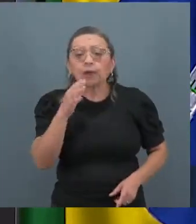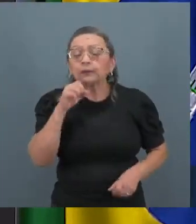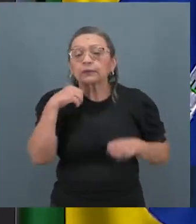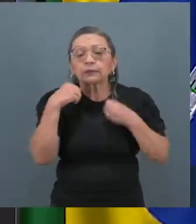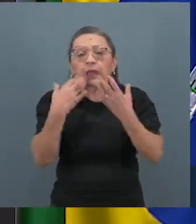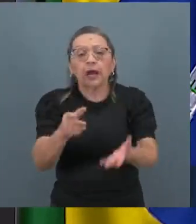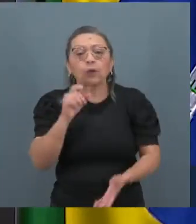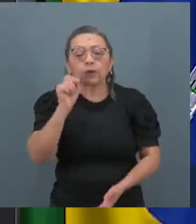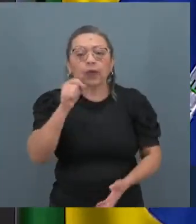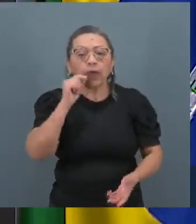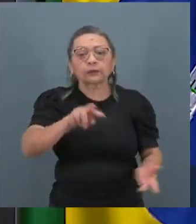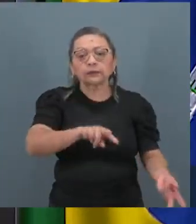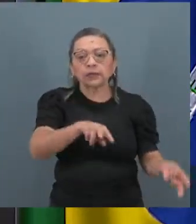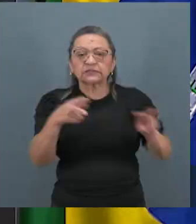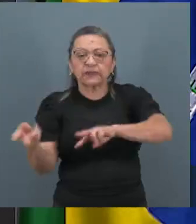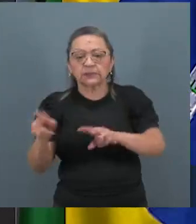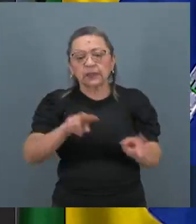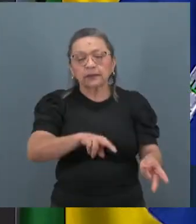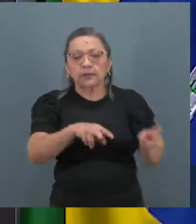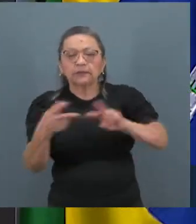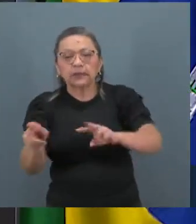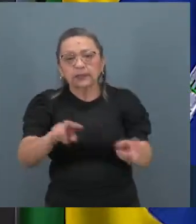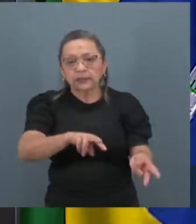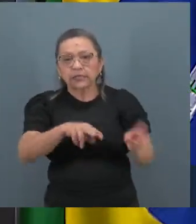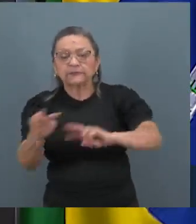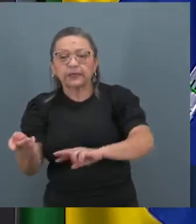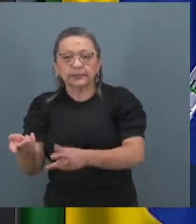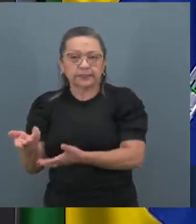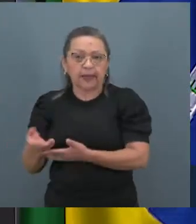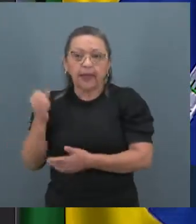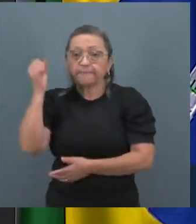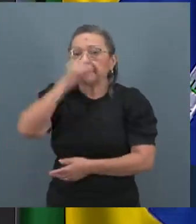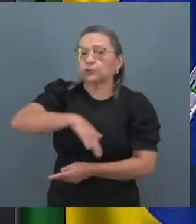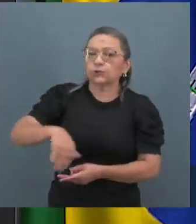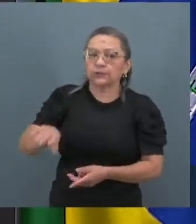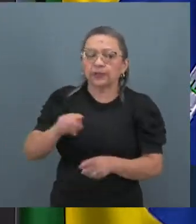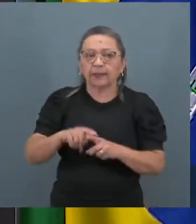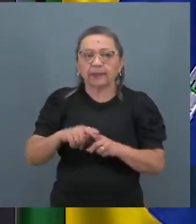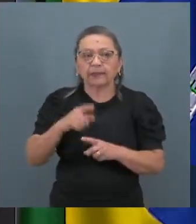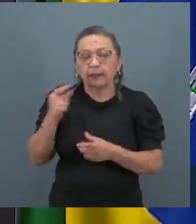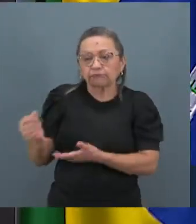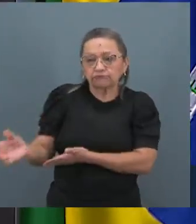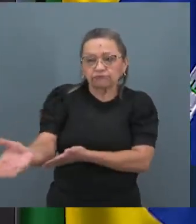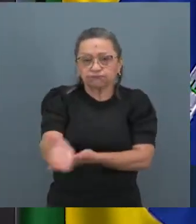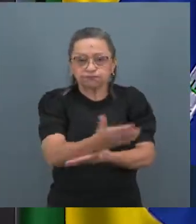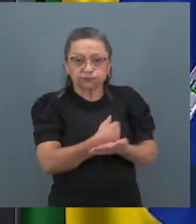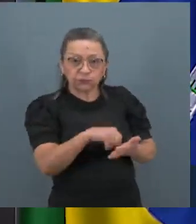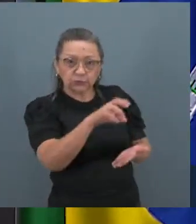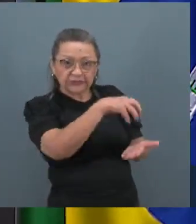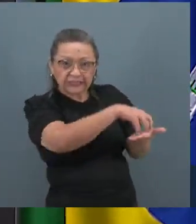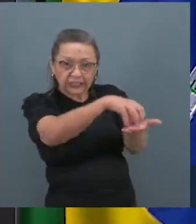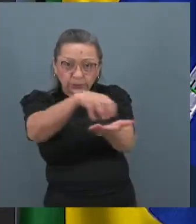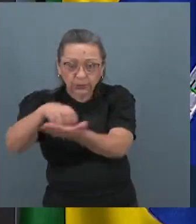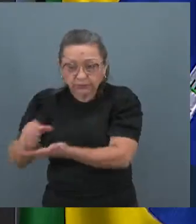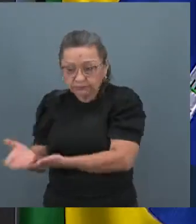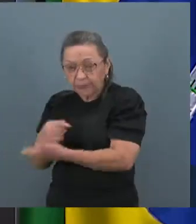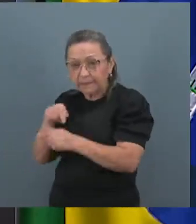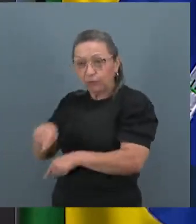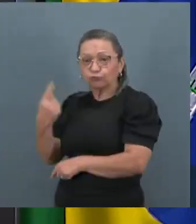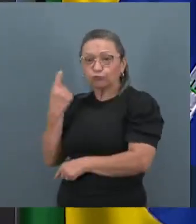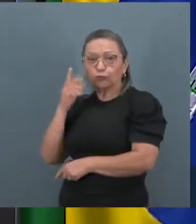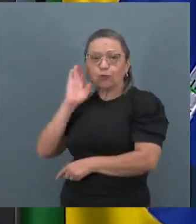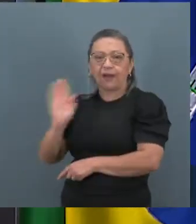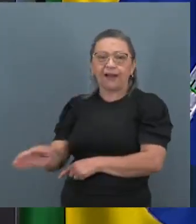promovem a transferência, repito, nefasta, da receita de outros setores da economia